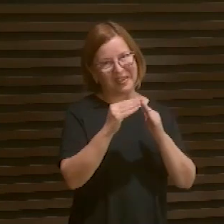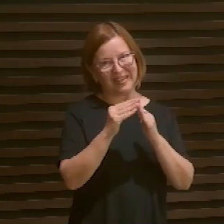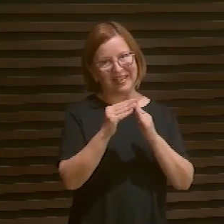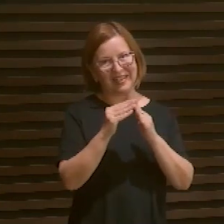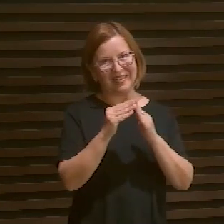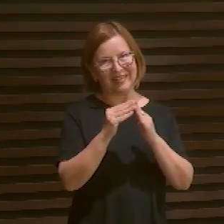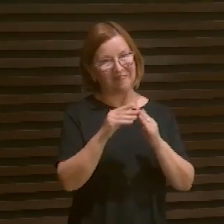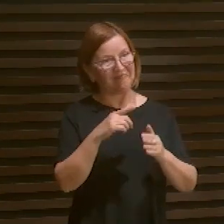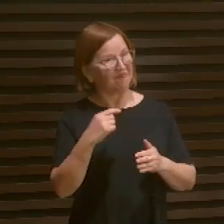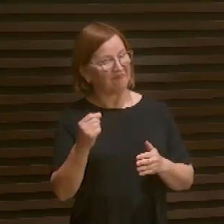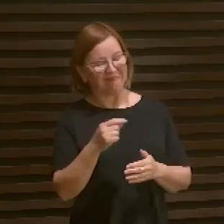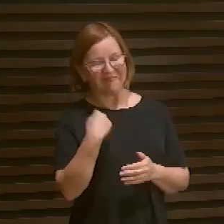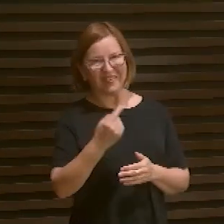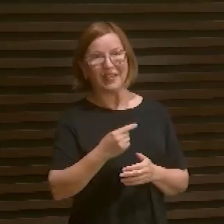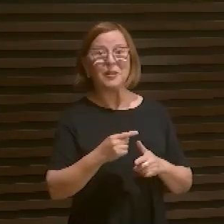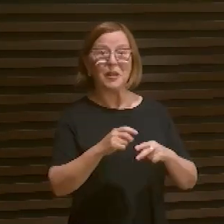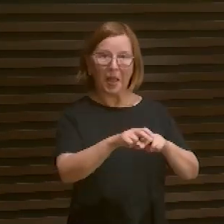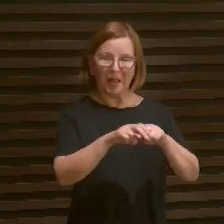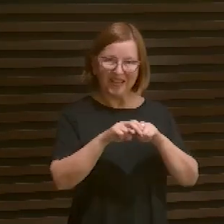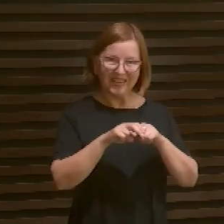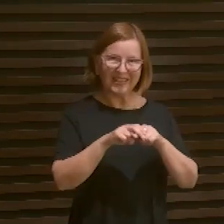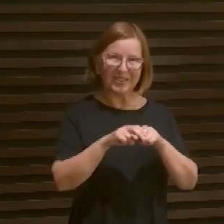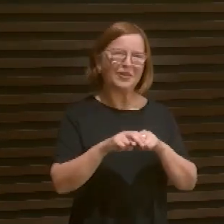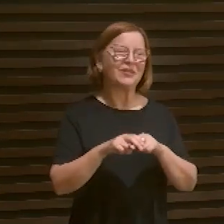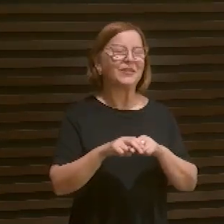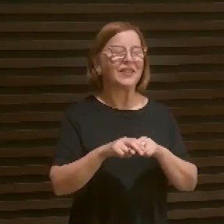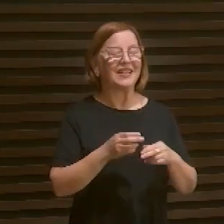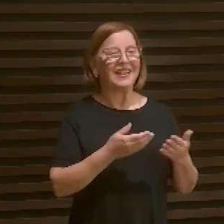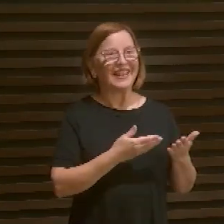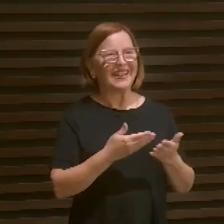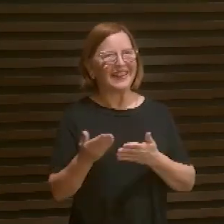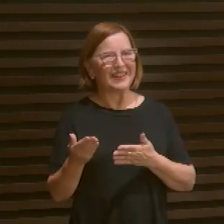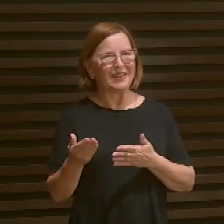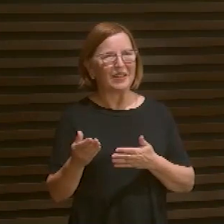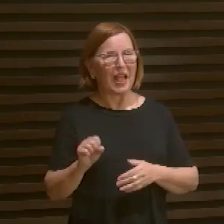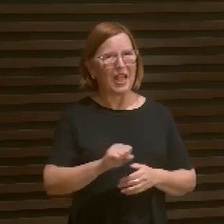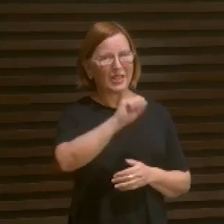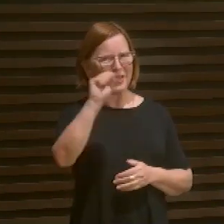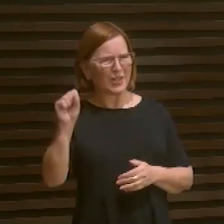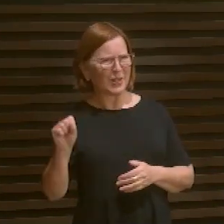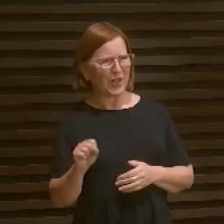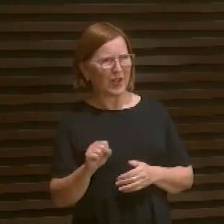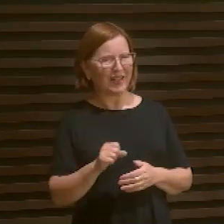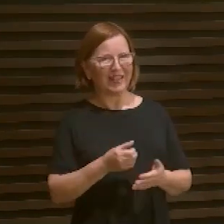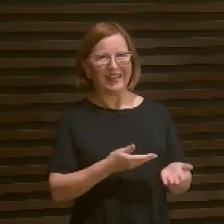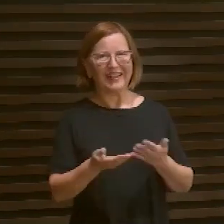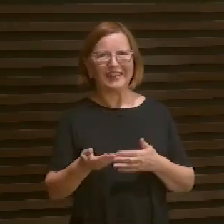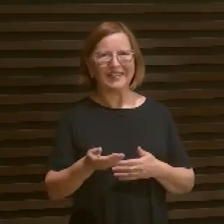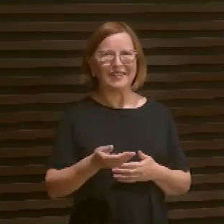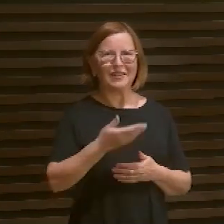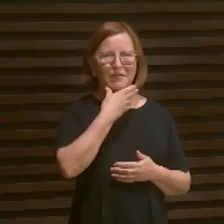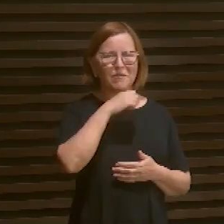ter problemas. Porque nós levamos a sogra, levamos o pai, levamos a